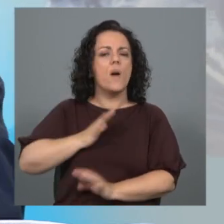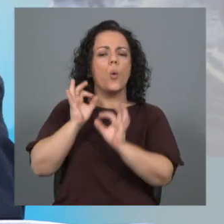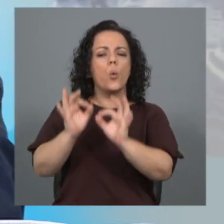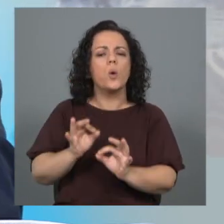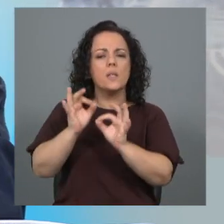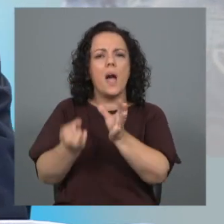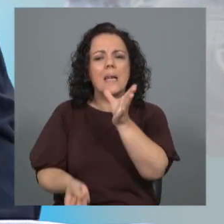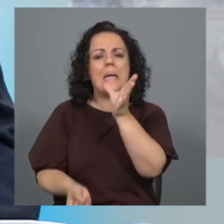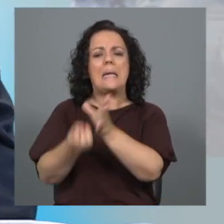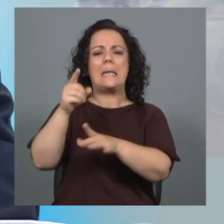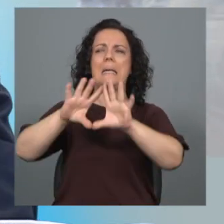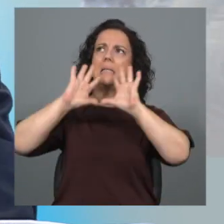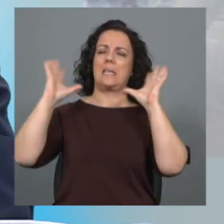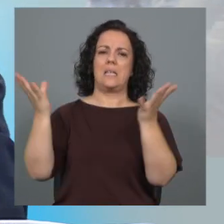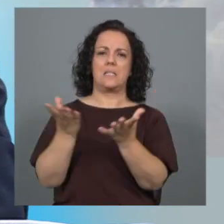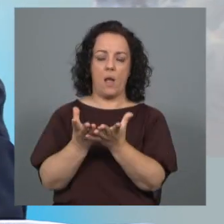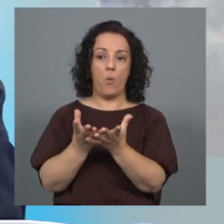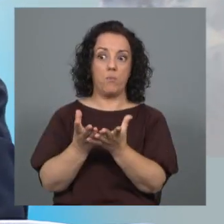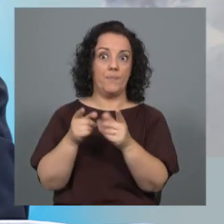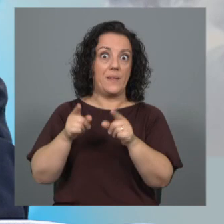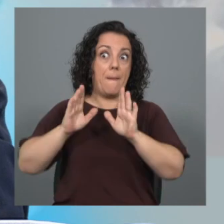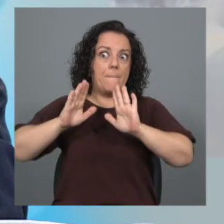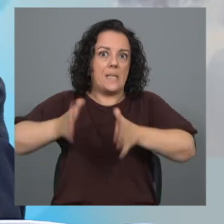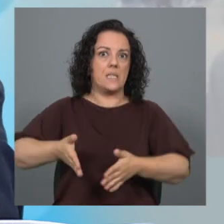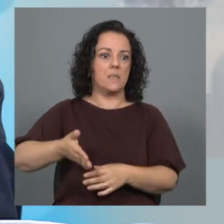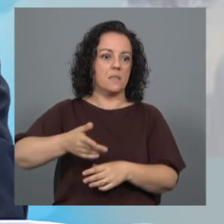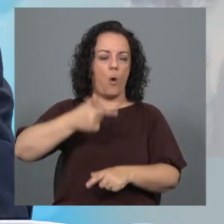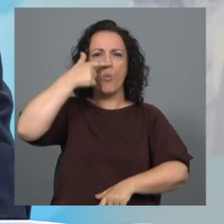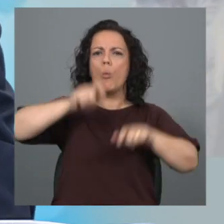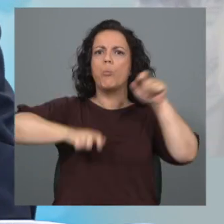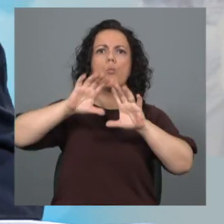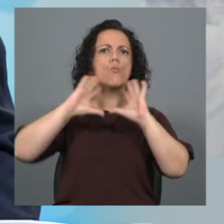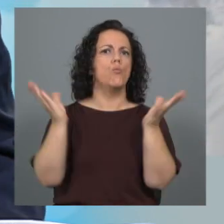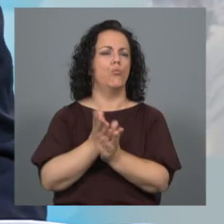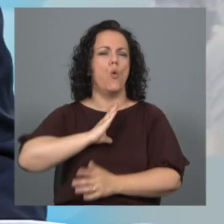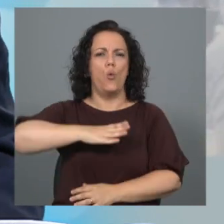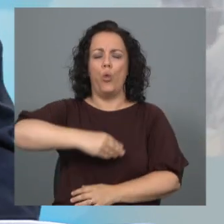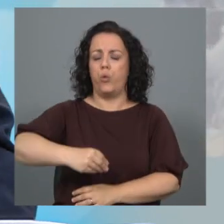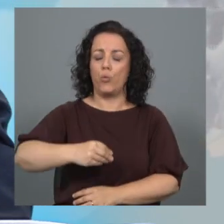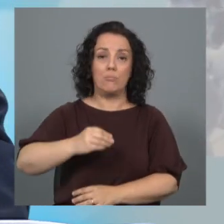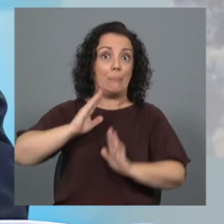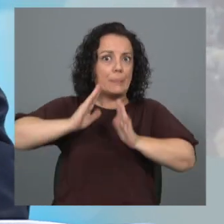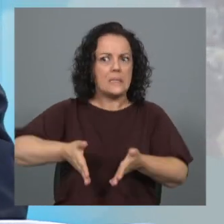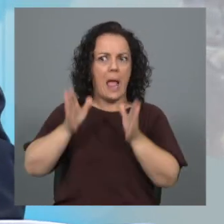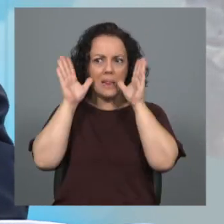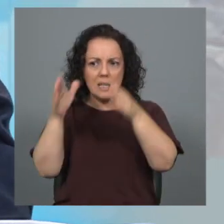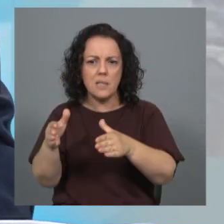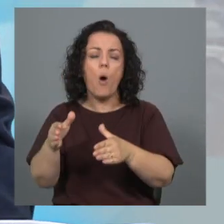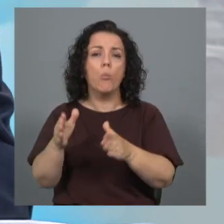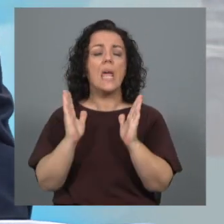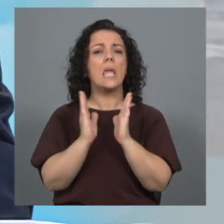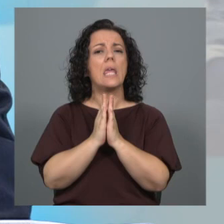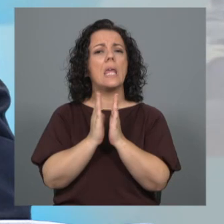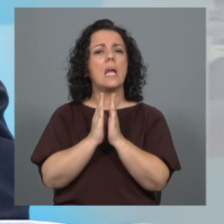como uma urgência e um desafio que se lançava à humanidade inteira e, portanto, também às igrejas que fazem parte desta humanidade e que têm um papel